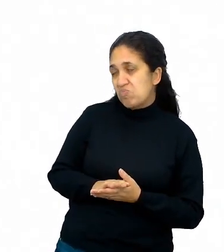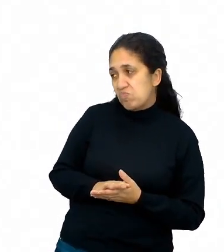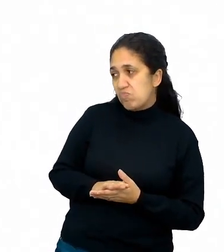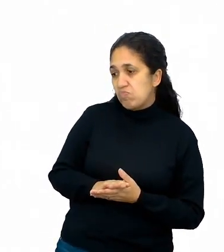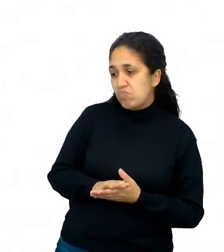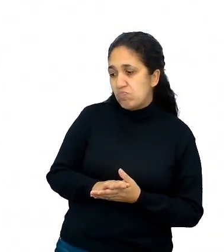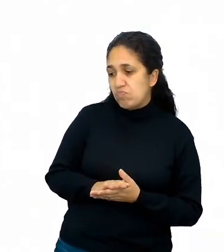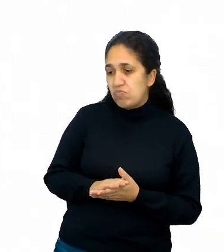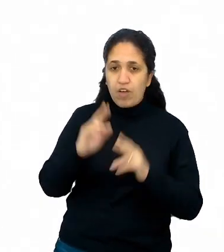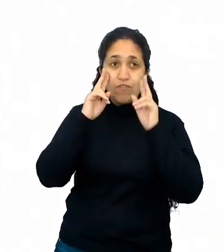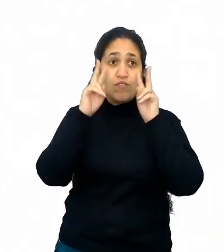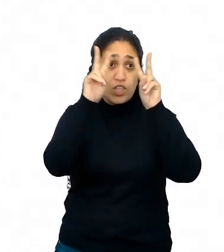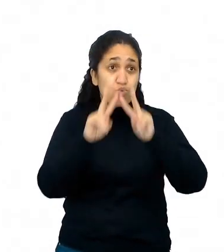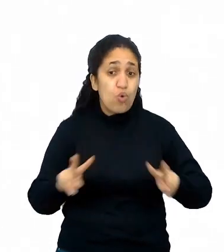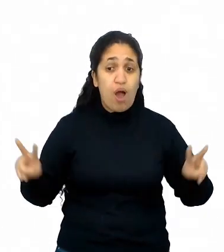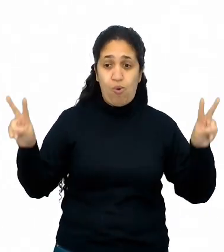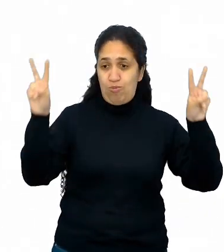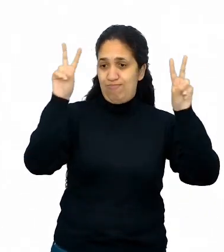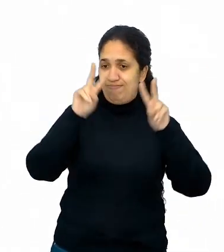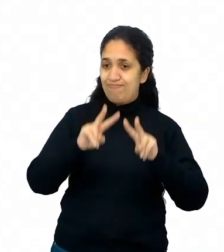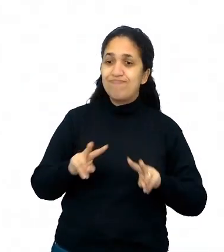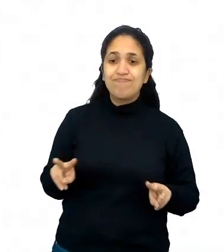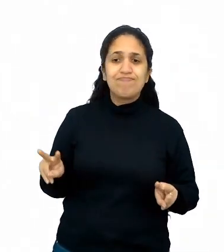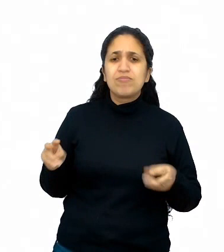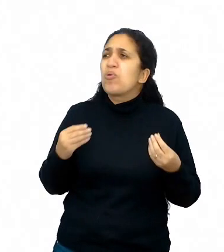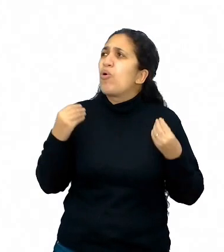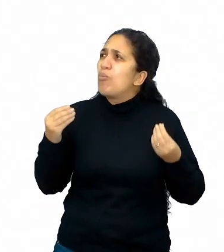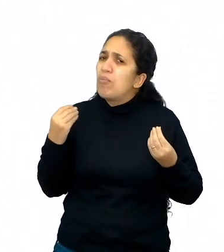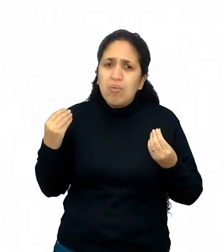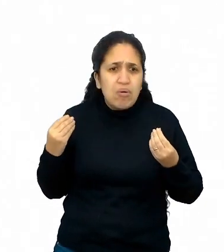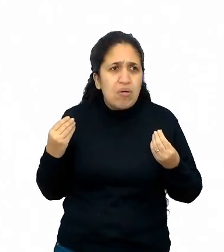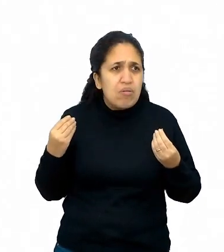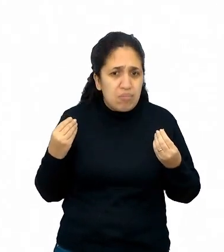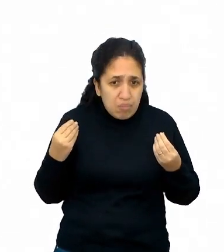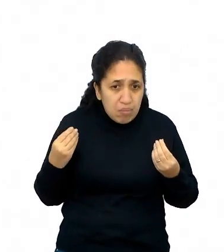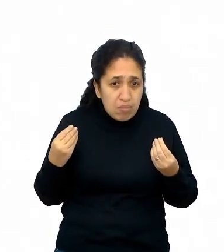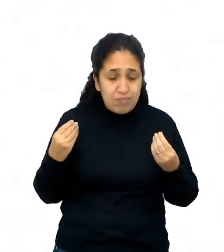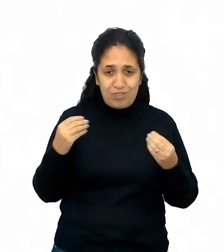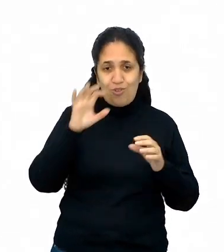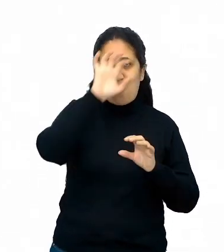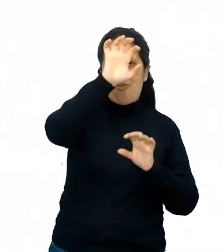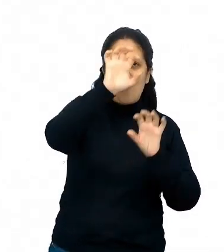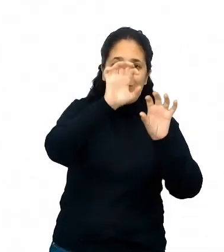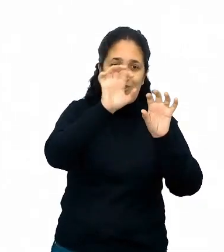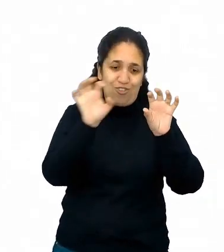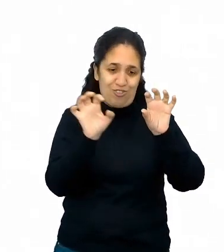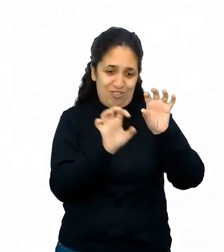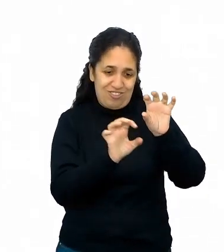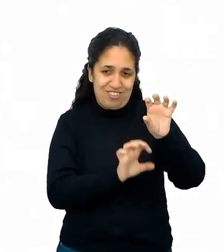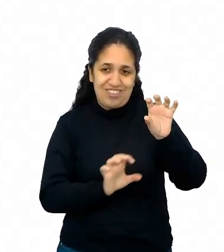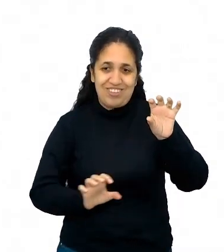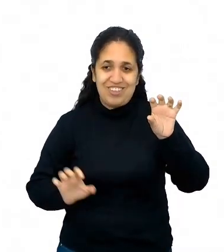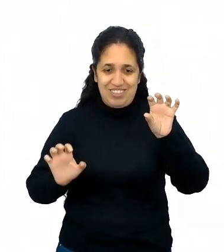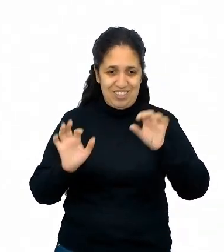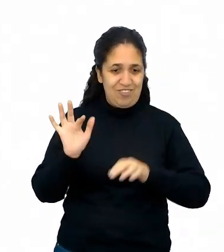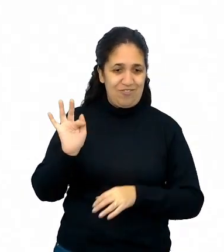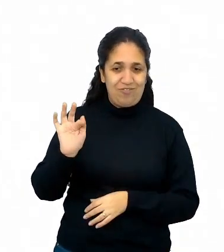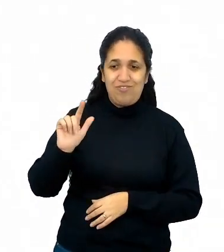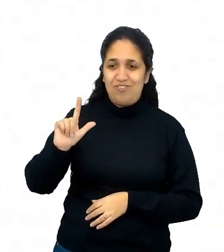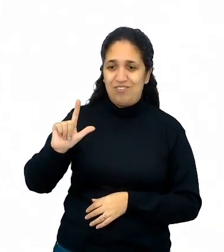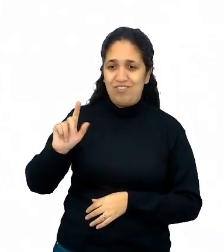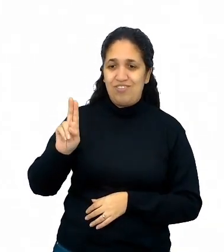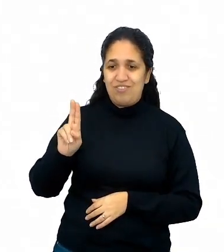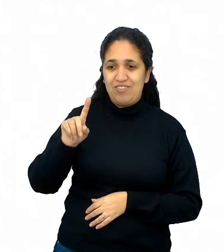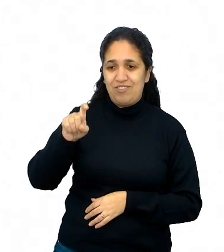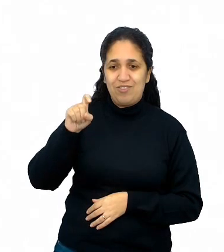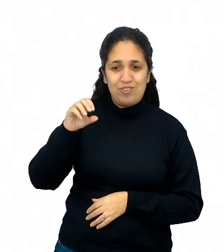de forma visual. Como que é essa forma visual? O fluxograma, né? Então, eles são